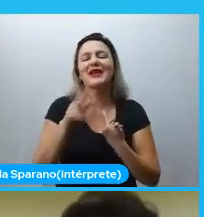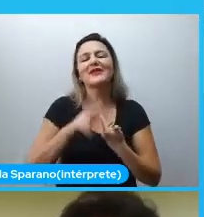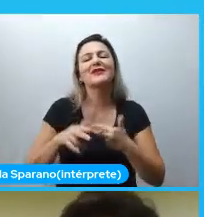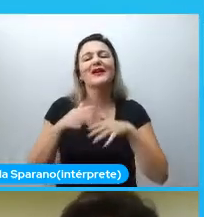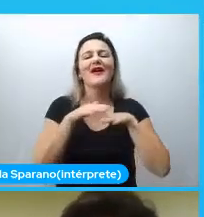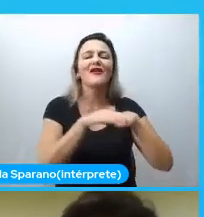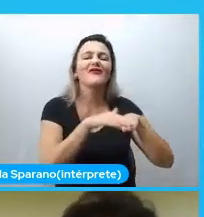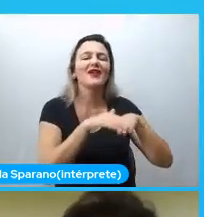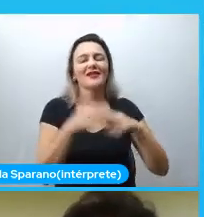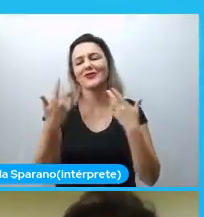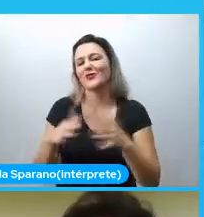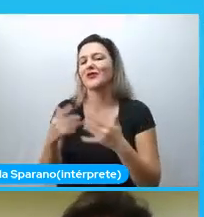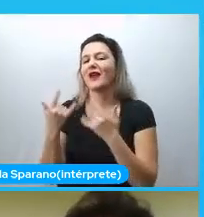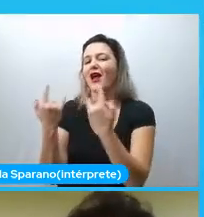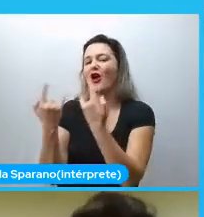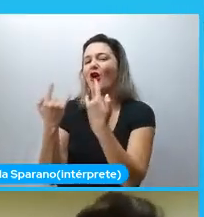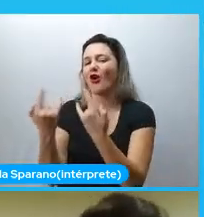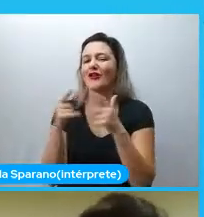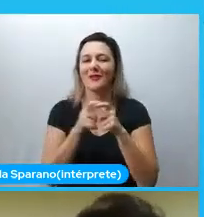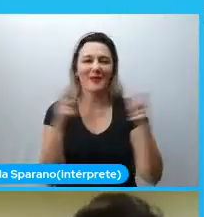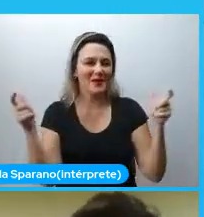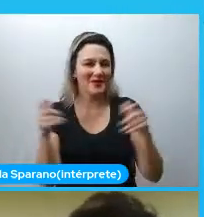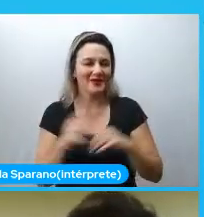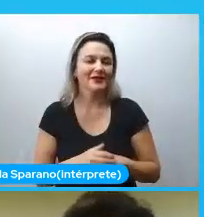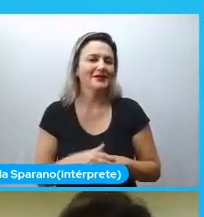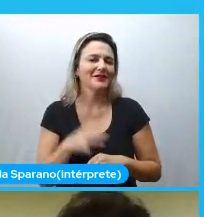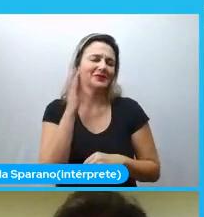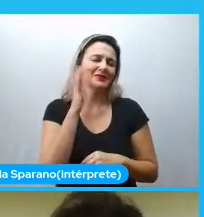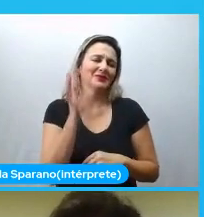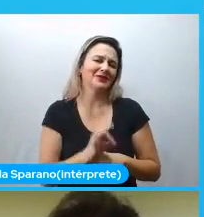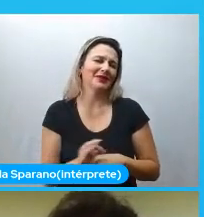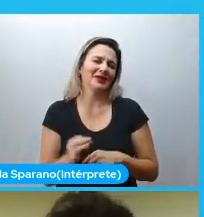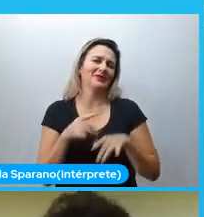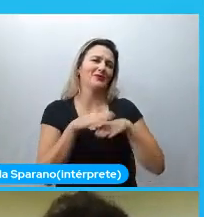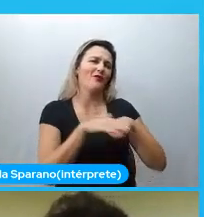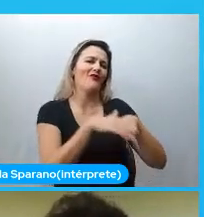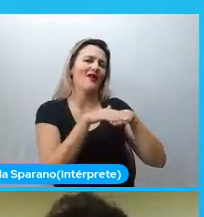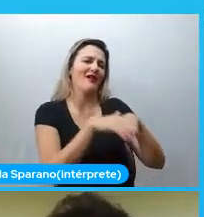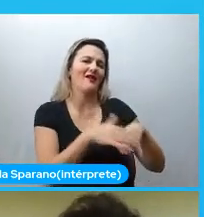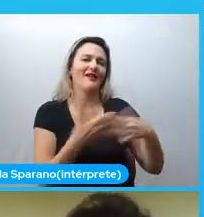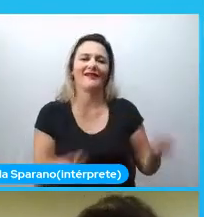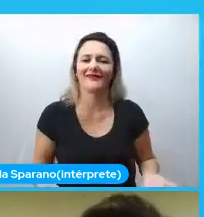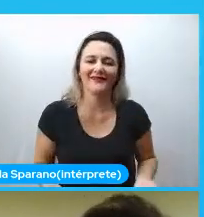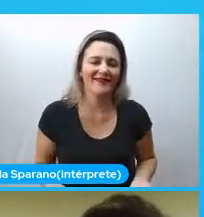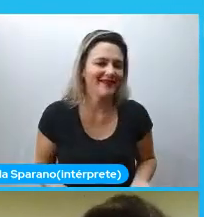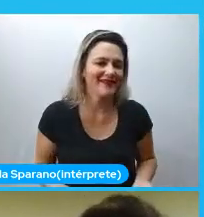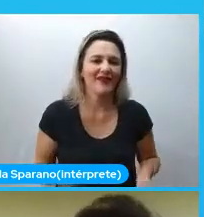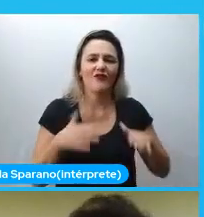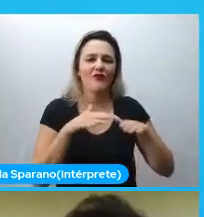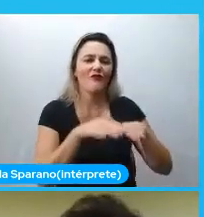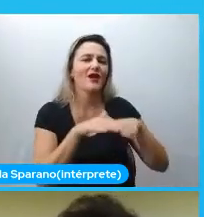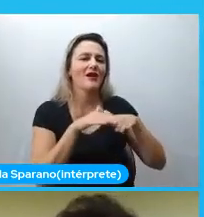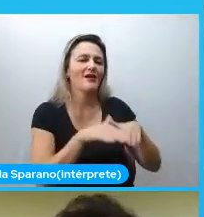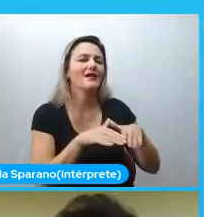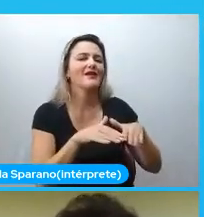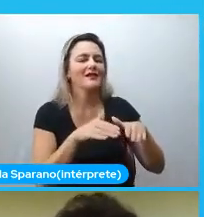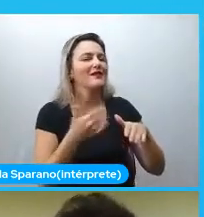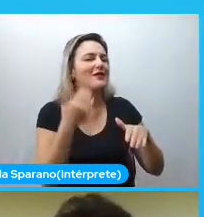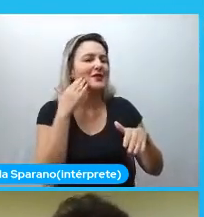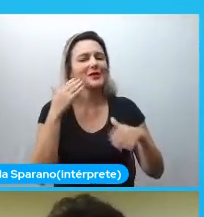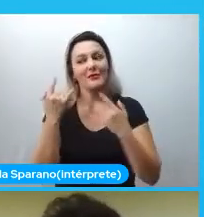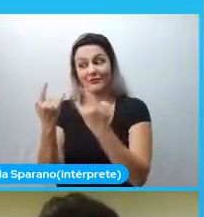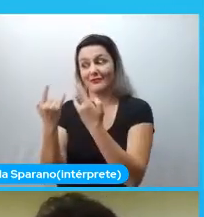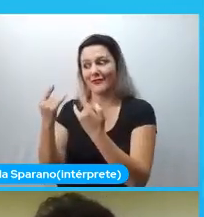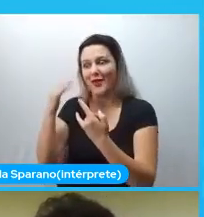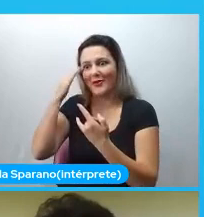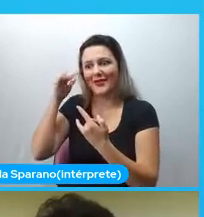não. E eu não entendo muito de funk, não sou a pessoa mais funkeira do mundo. De punk eu entendo um pouquinho, e eu acho que é por isso também